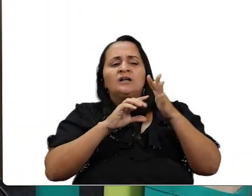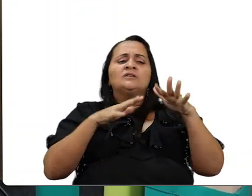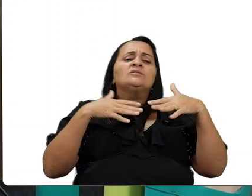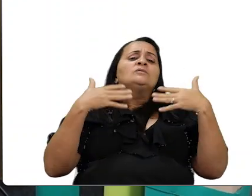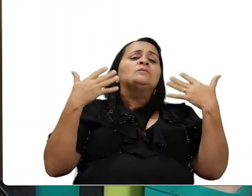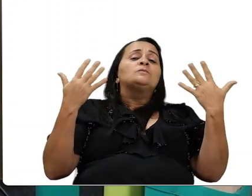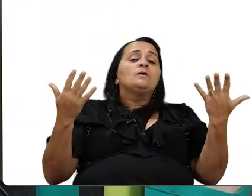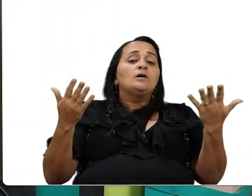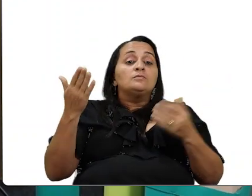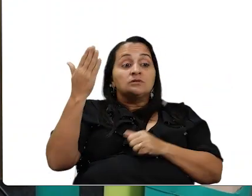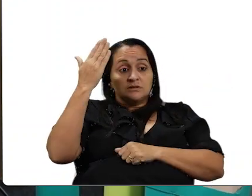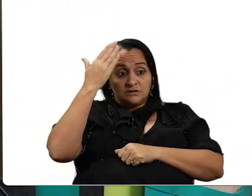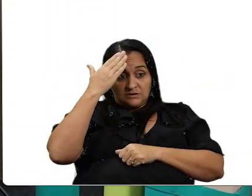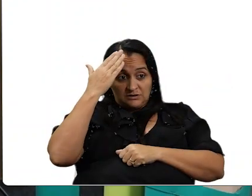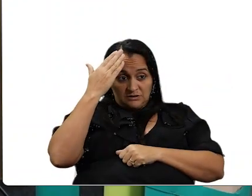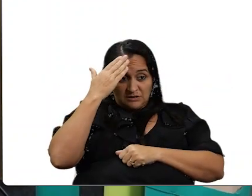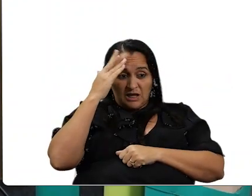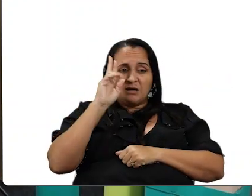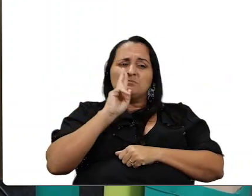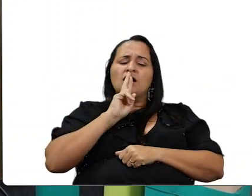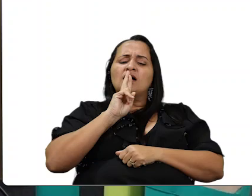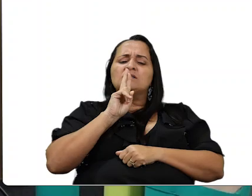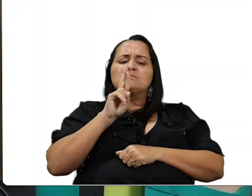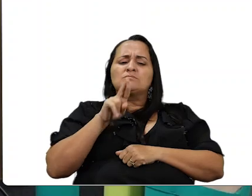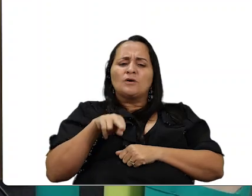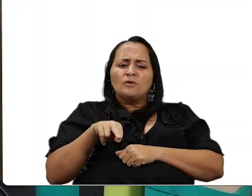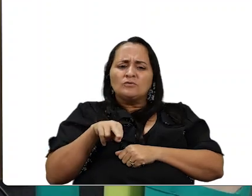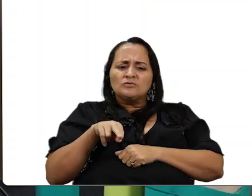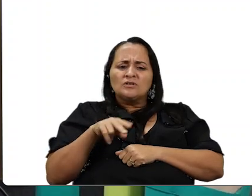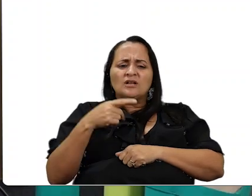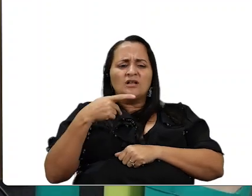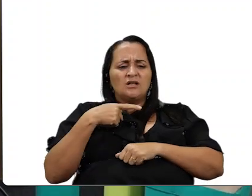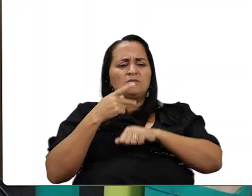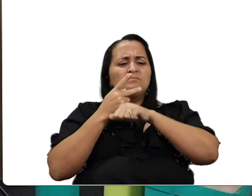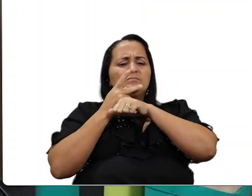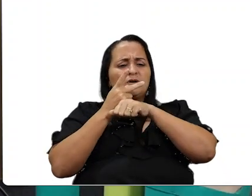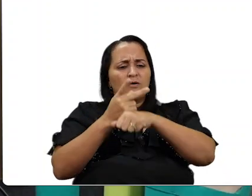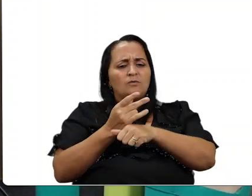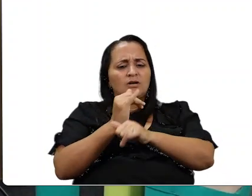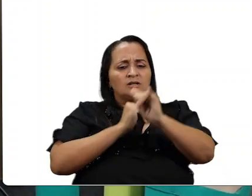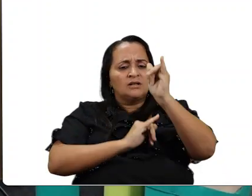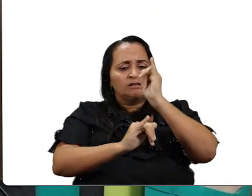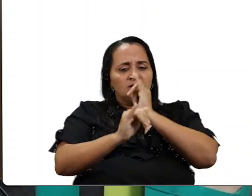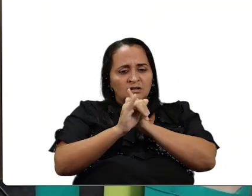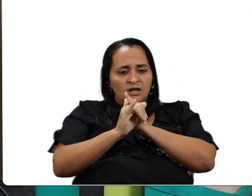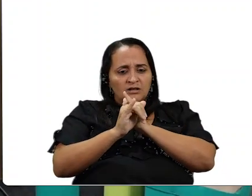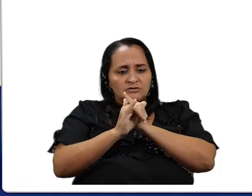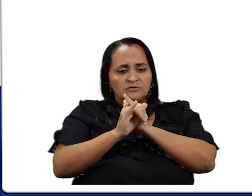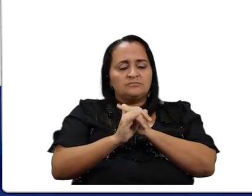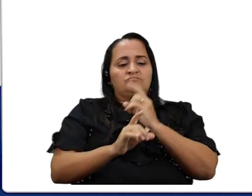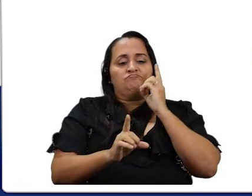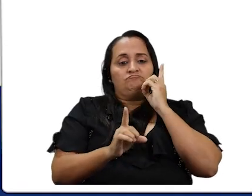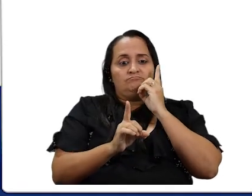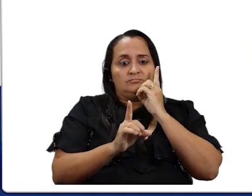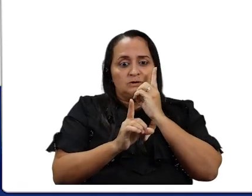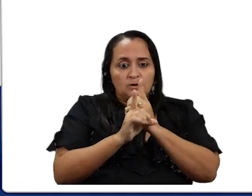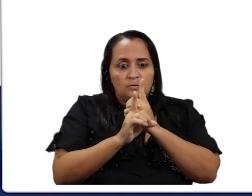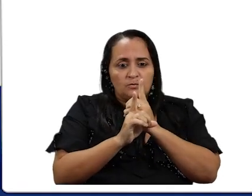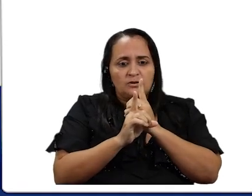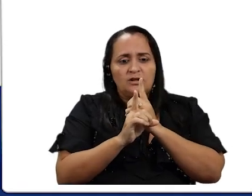acredite que saiba a resposta. Eu cacei na internet e peguei aqui, o significado.